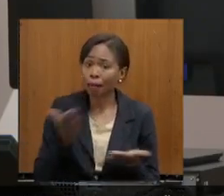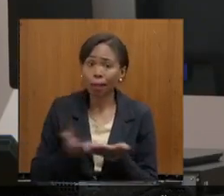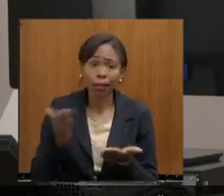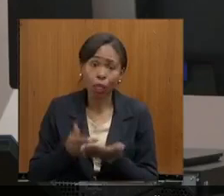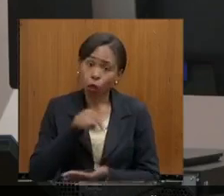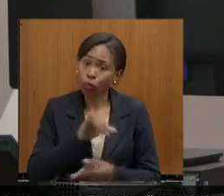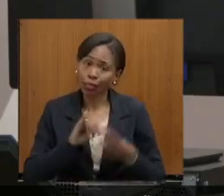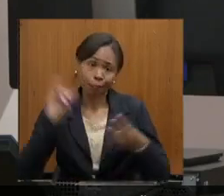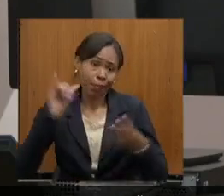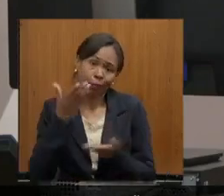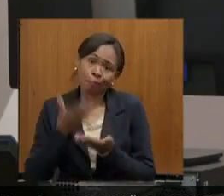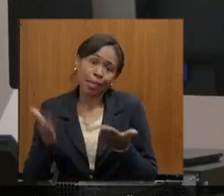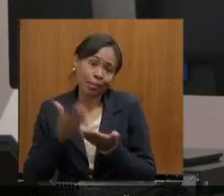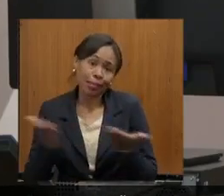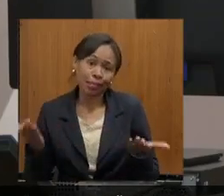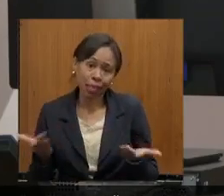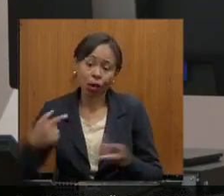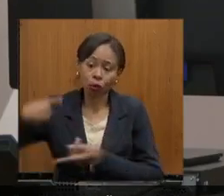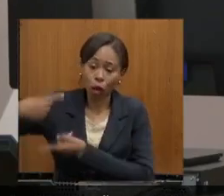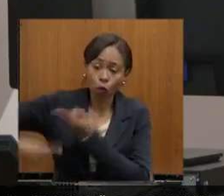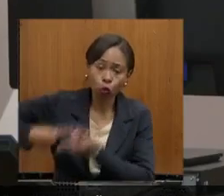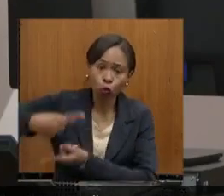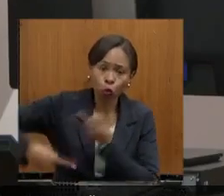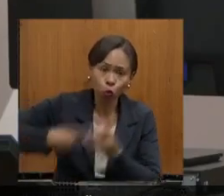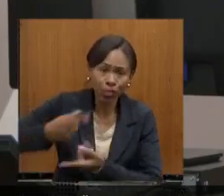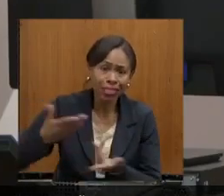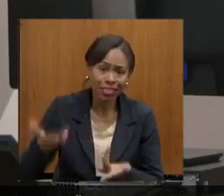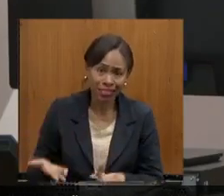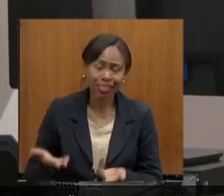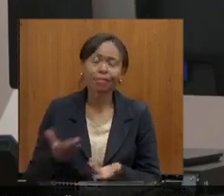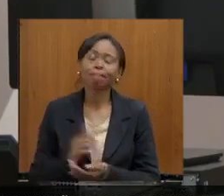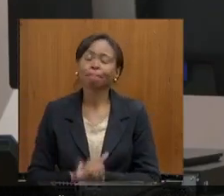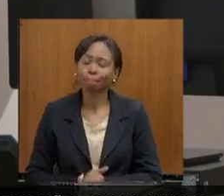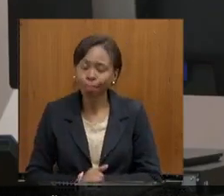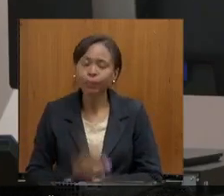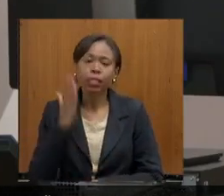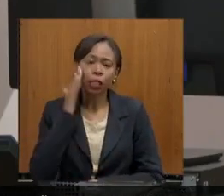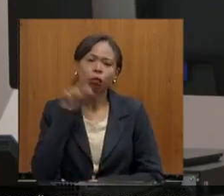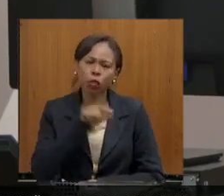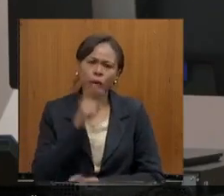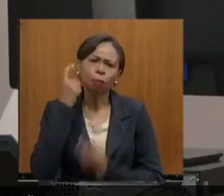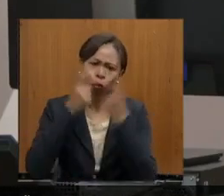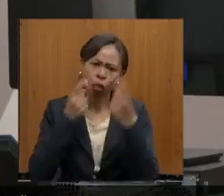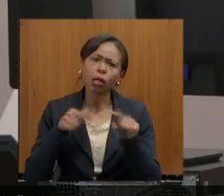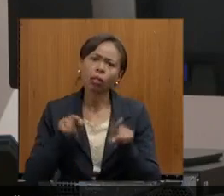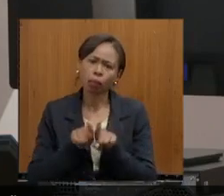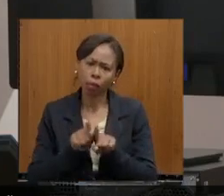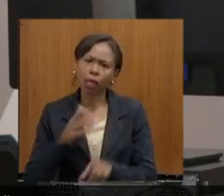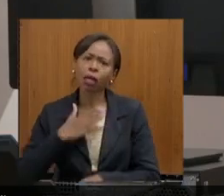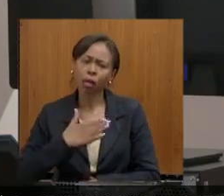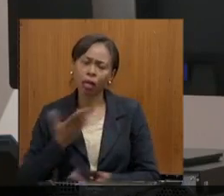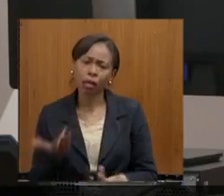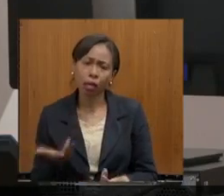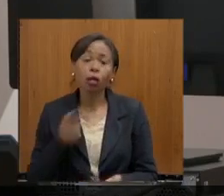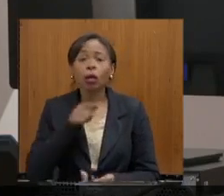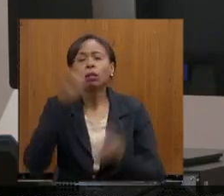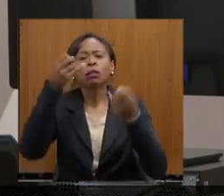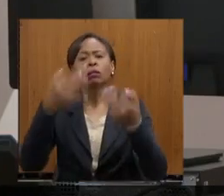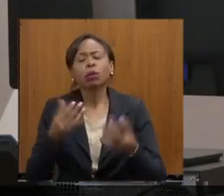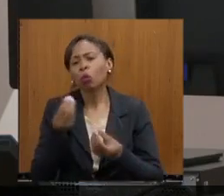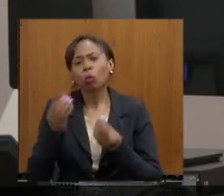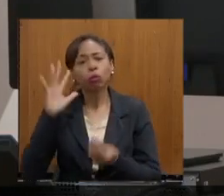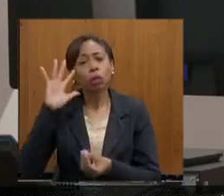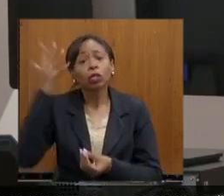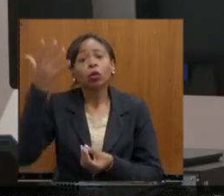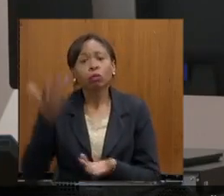perdeu as usinas então presente são uma preocupação Sei que sua também e gostaria que sou explicasse Quais são as medidas que a